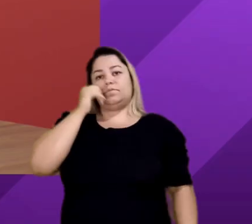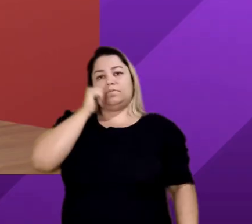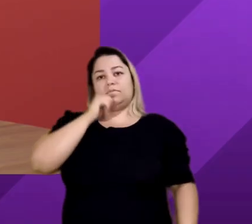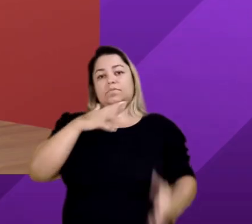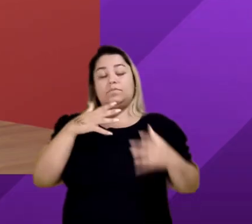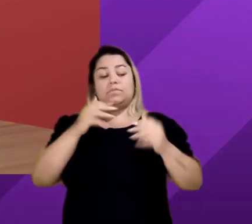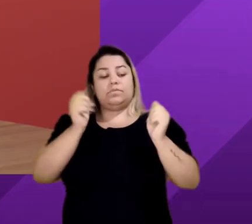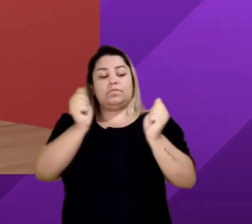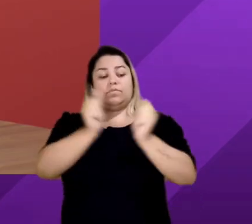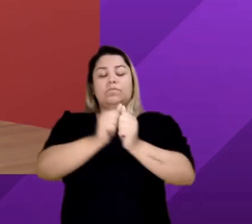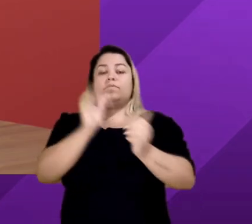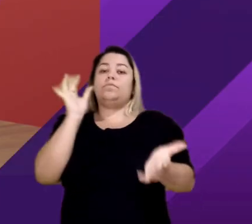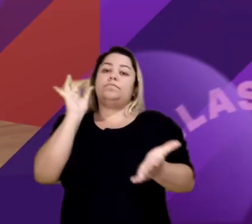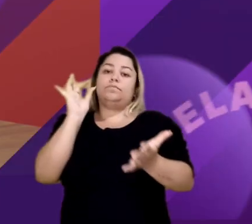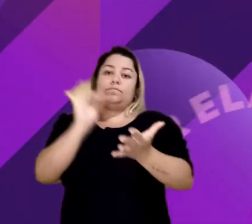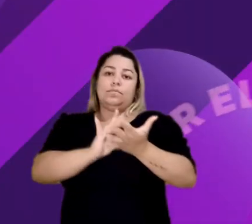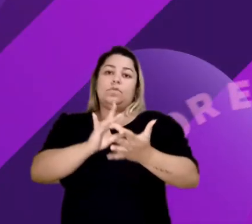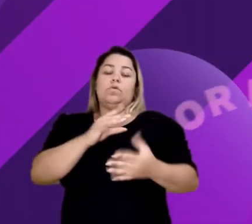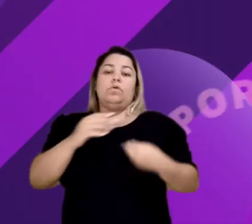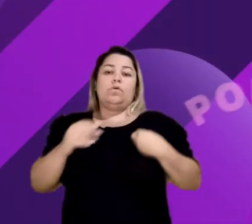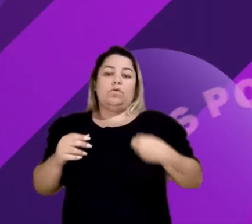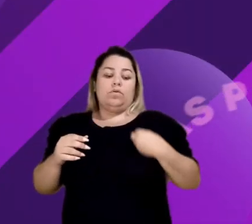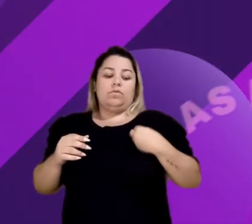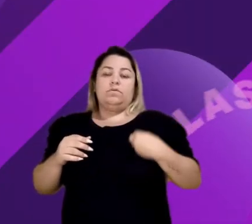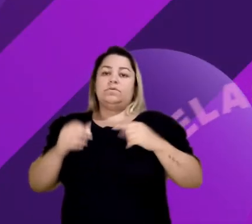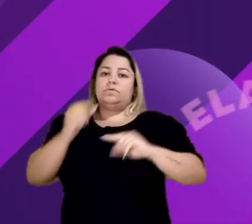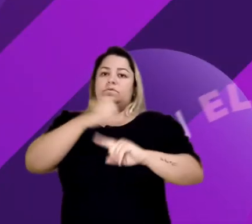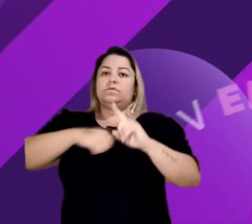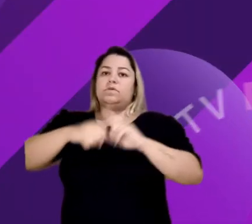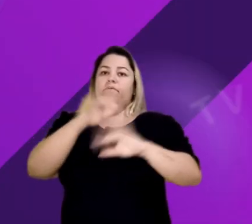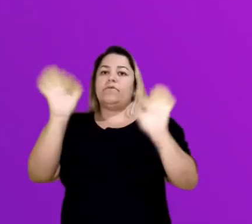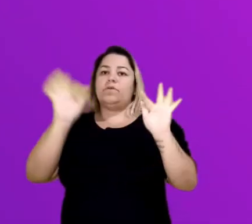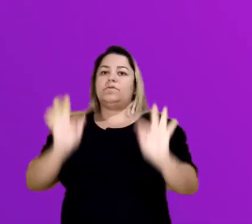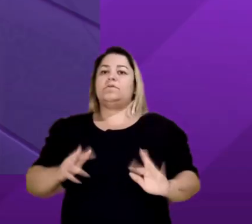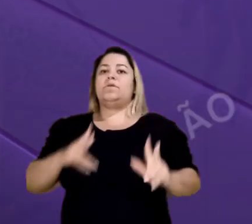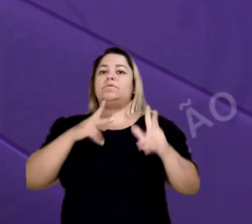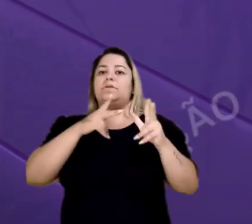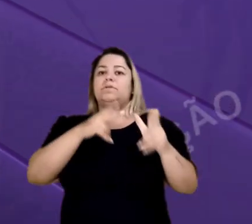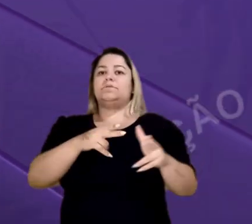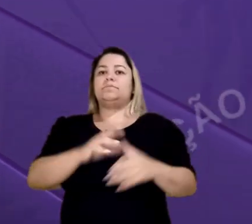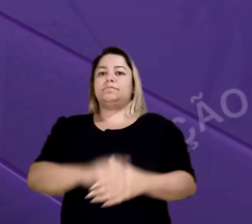de fato, uma vida socialmente feliz, igual e fraterna.